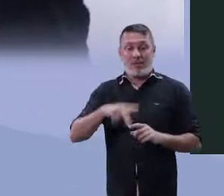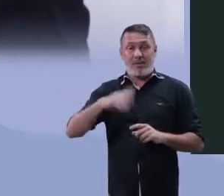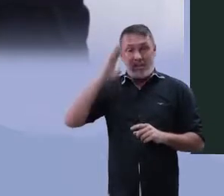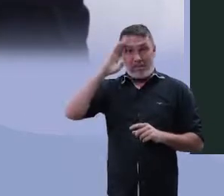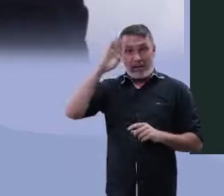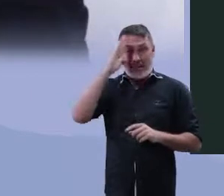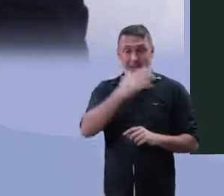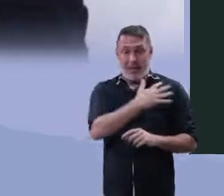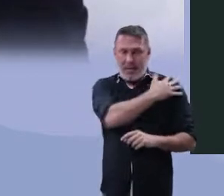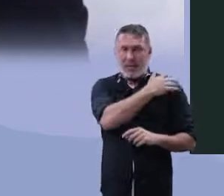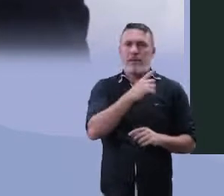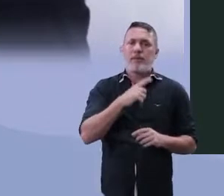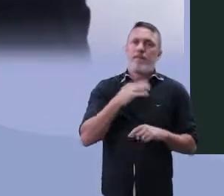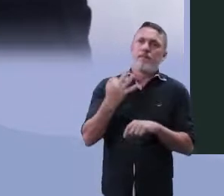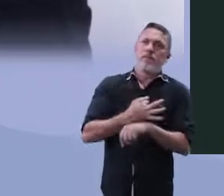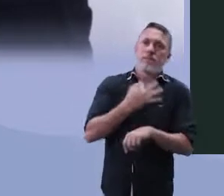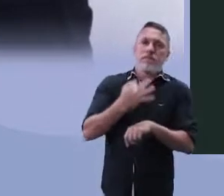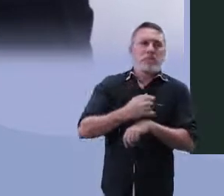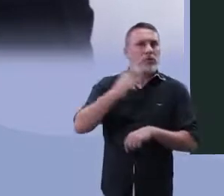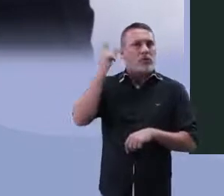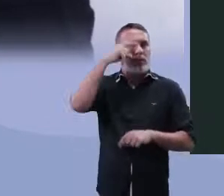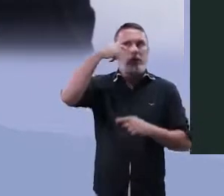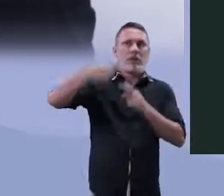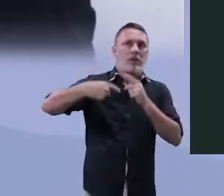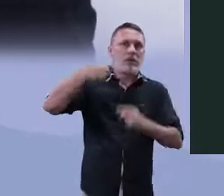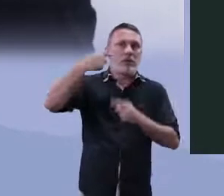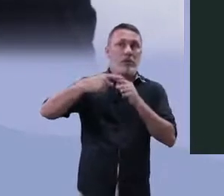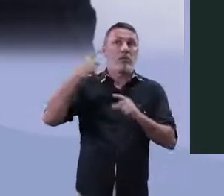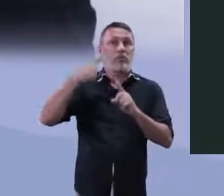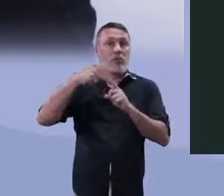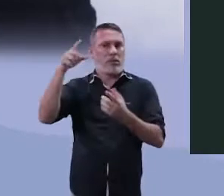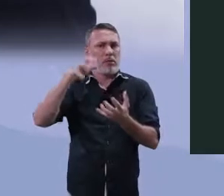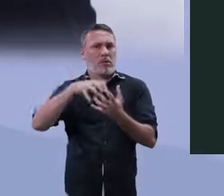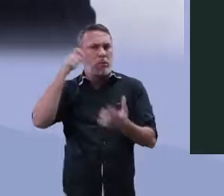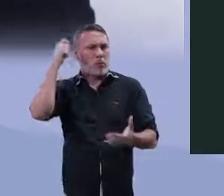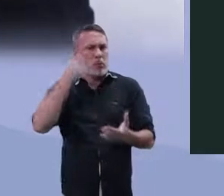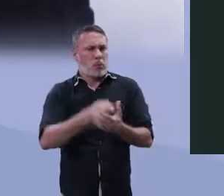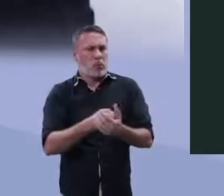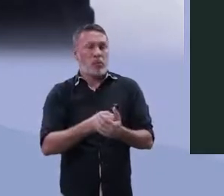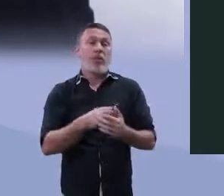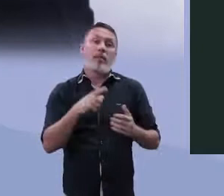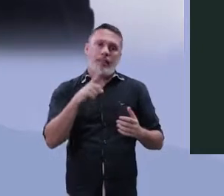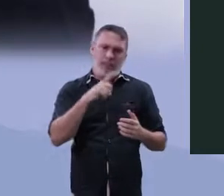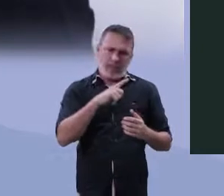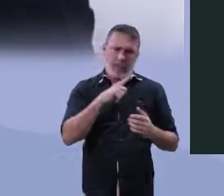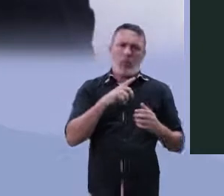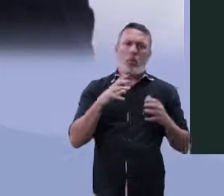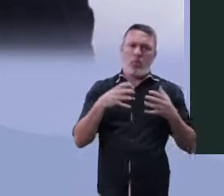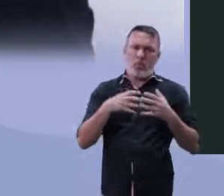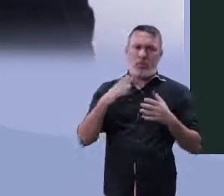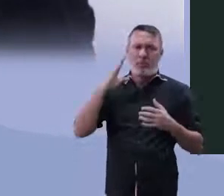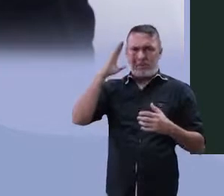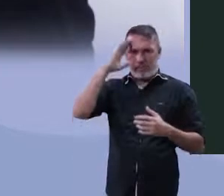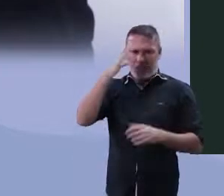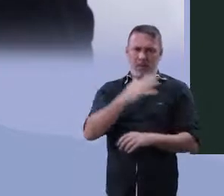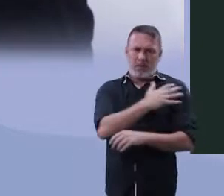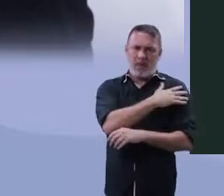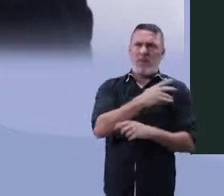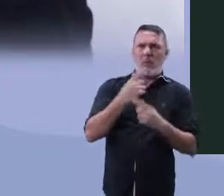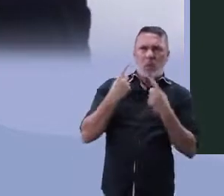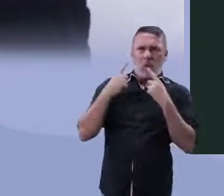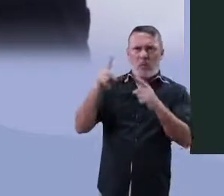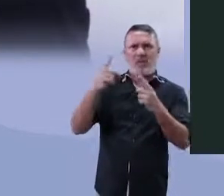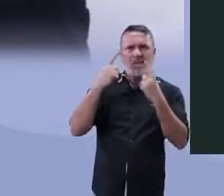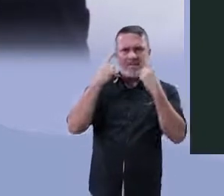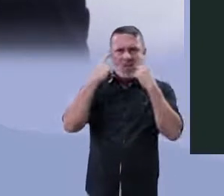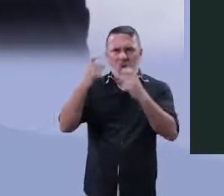regime militar, embora houvesse uma ação de repressão, né, bastante violenta contra os líderes desse movimento.